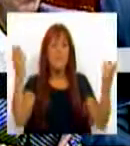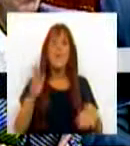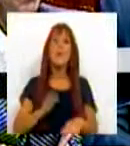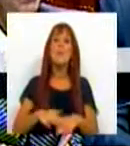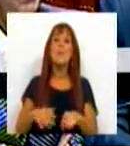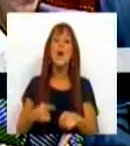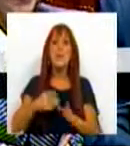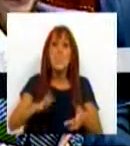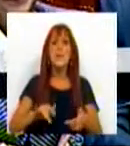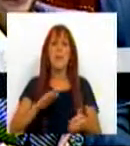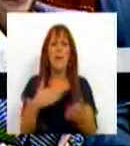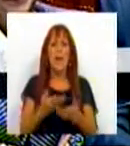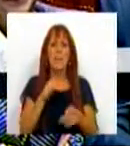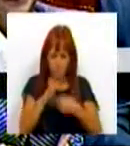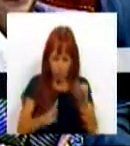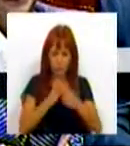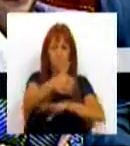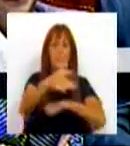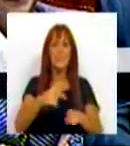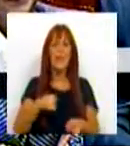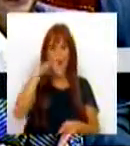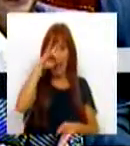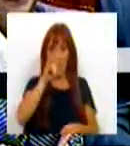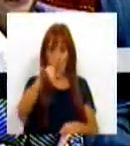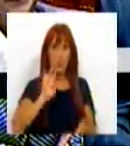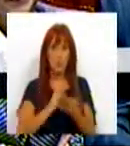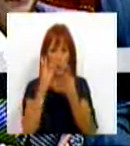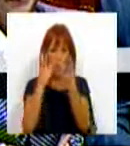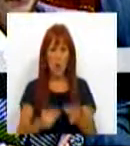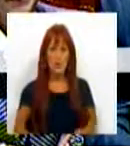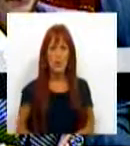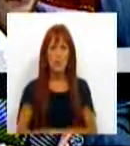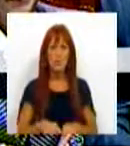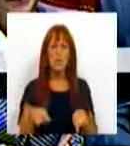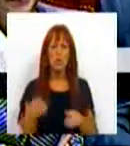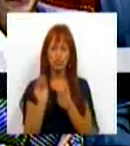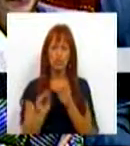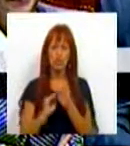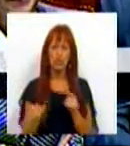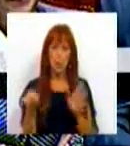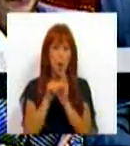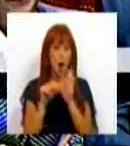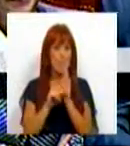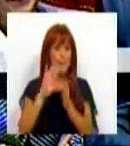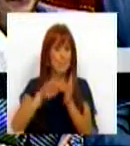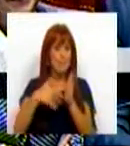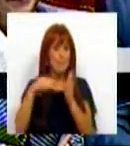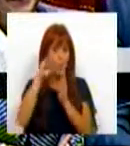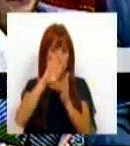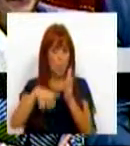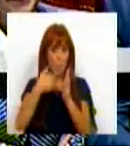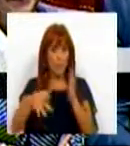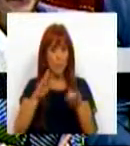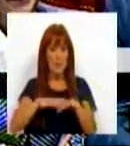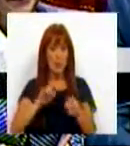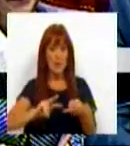isso, temos que dar continuidade. Como se recorda do último orçamento, ficou já inscrita uma norma programática